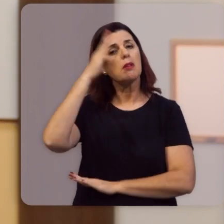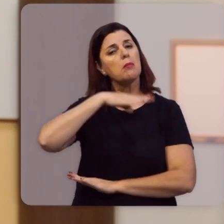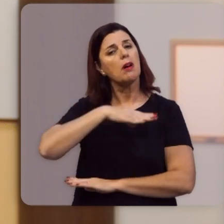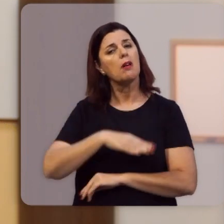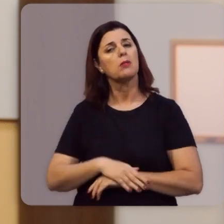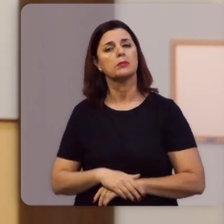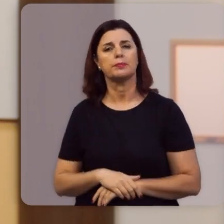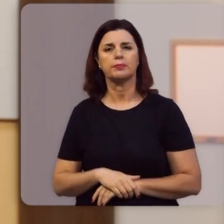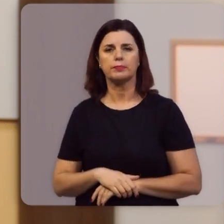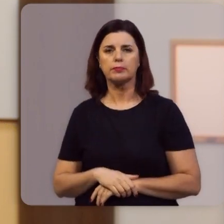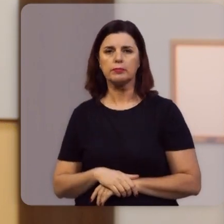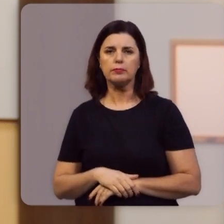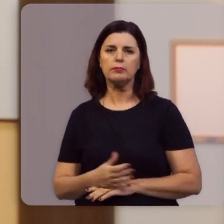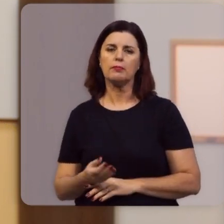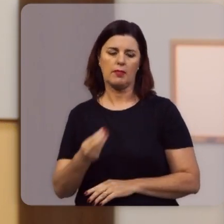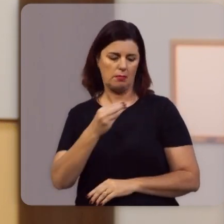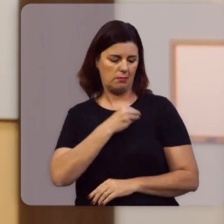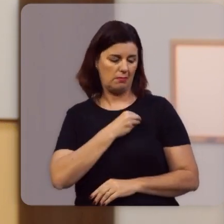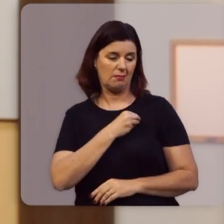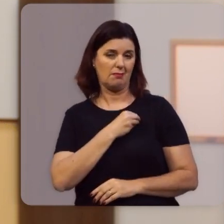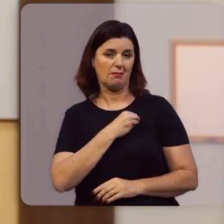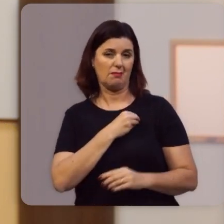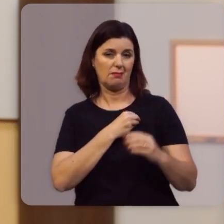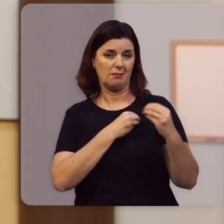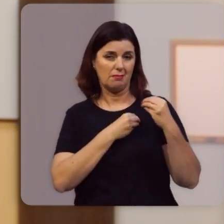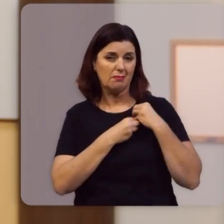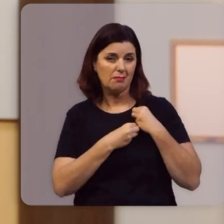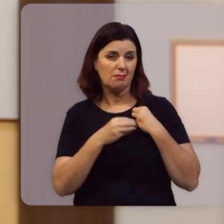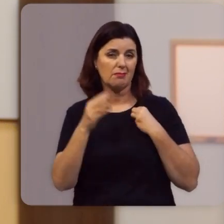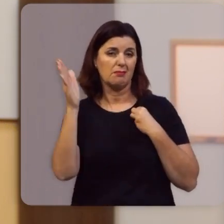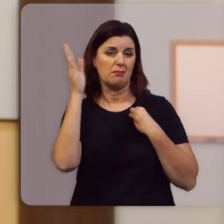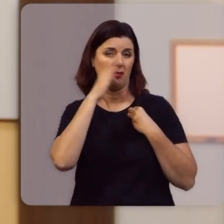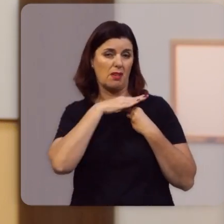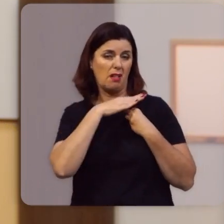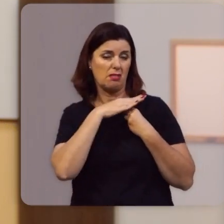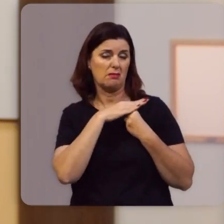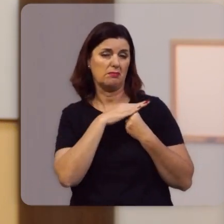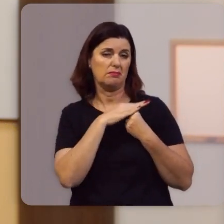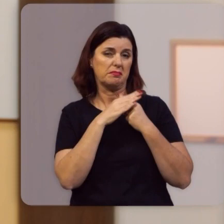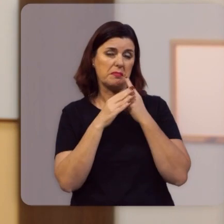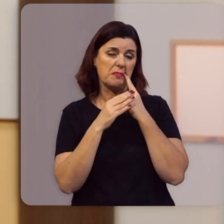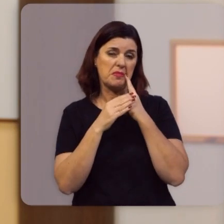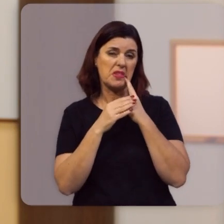caminhos, pecados, mazelas,